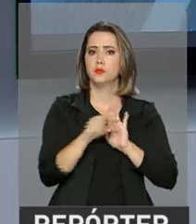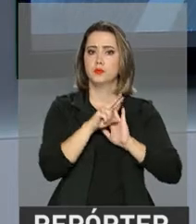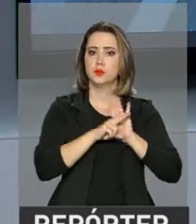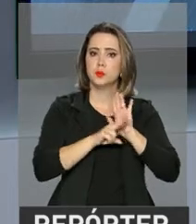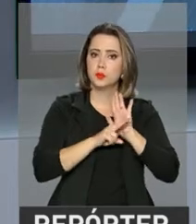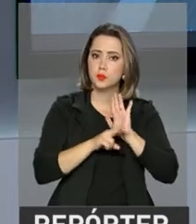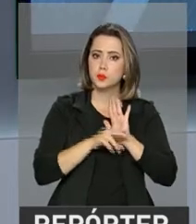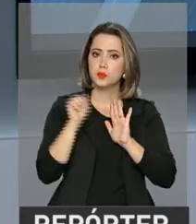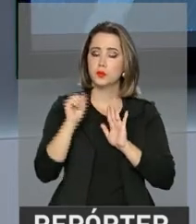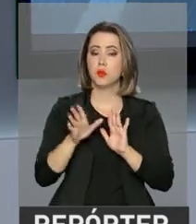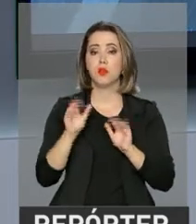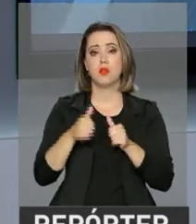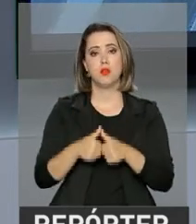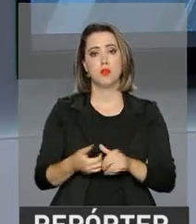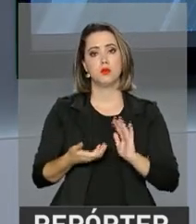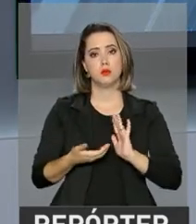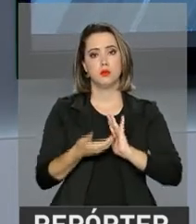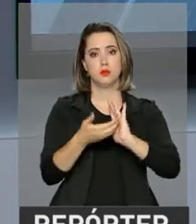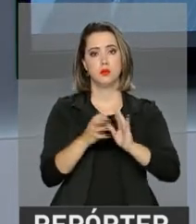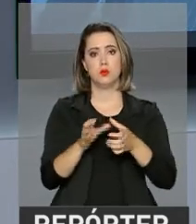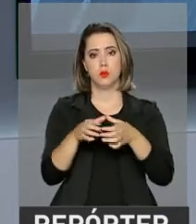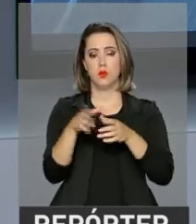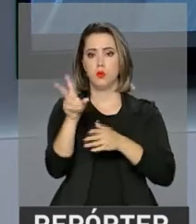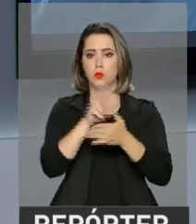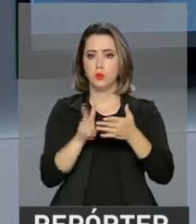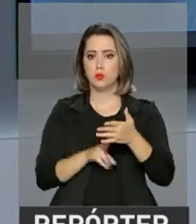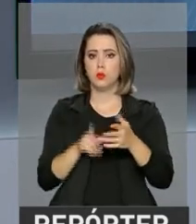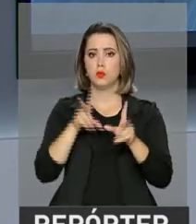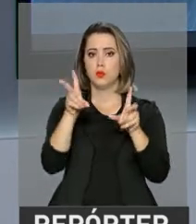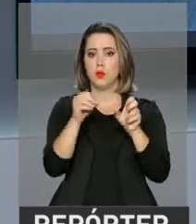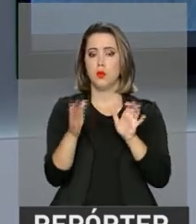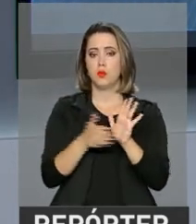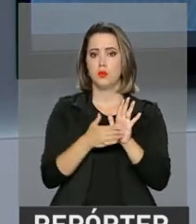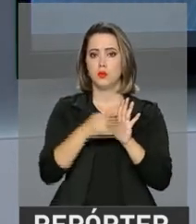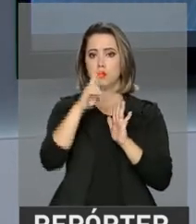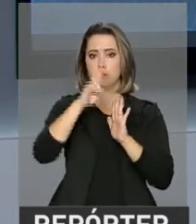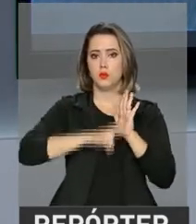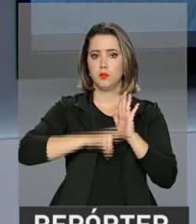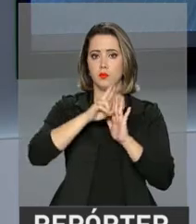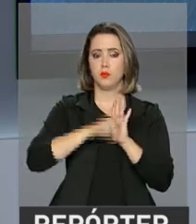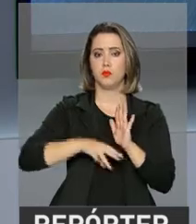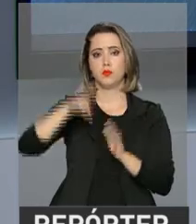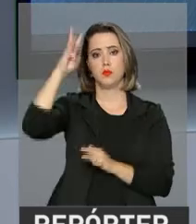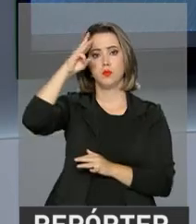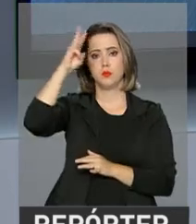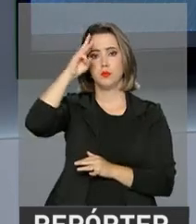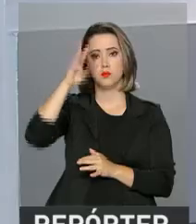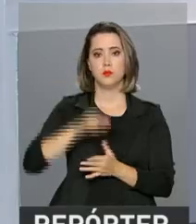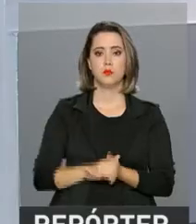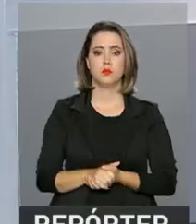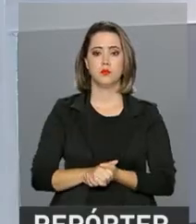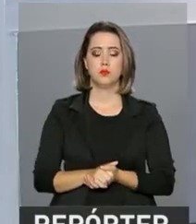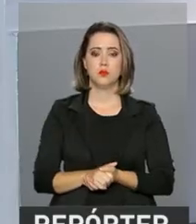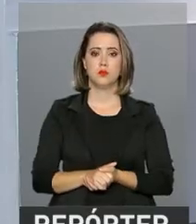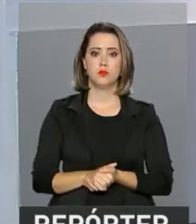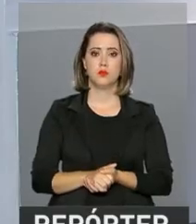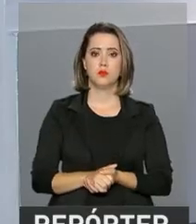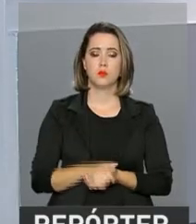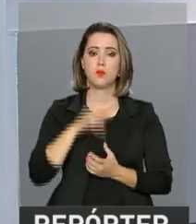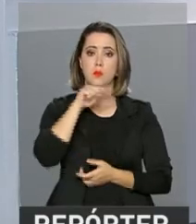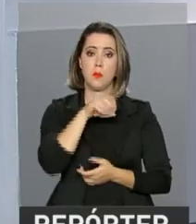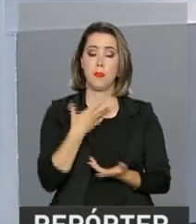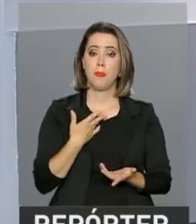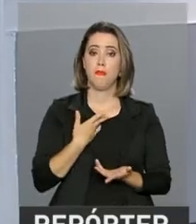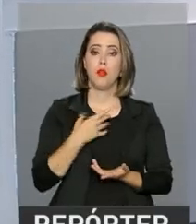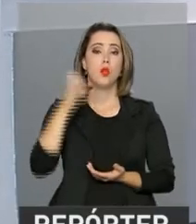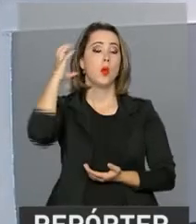está na Câmara dos Deputados. A comissão que analisa o tema deve apresentar um relatório nesta terça-feira. E em uma